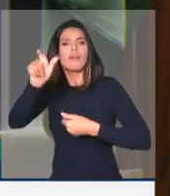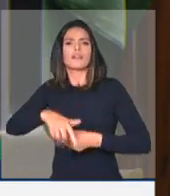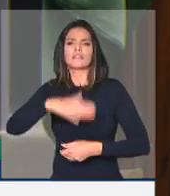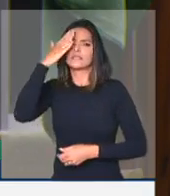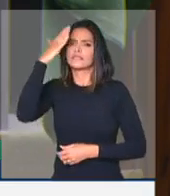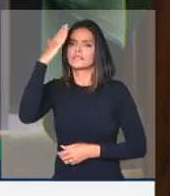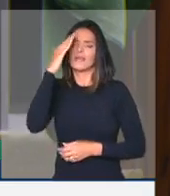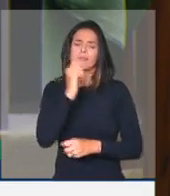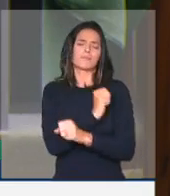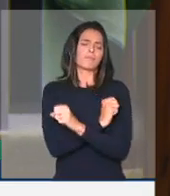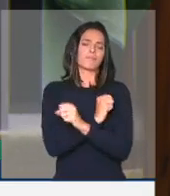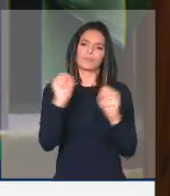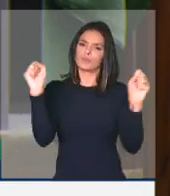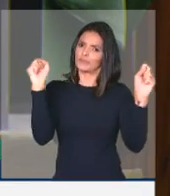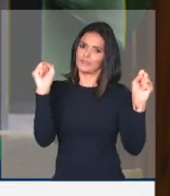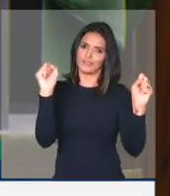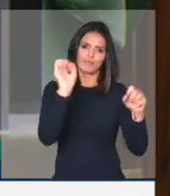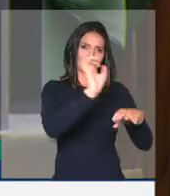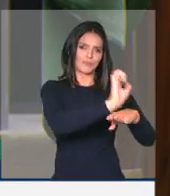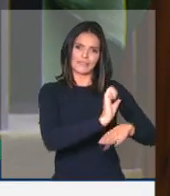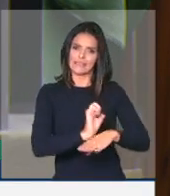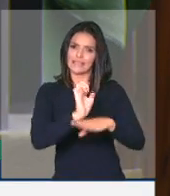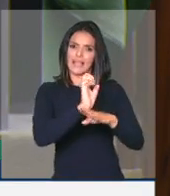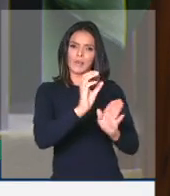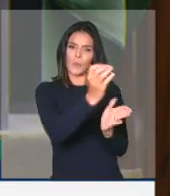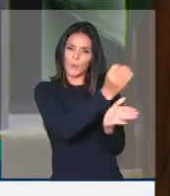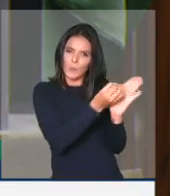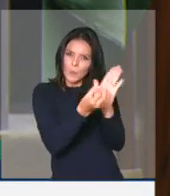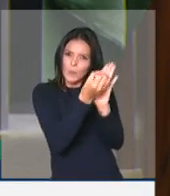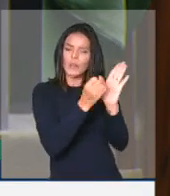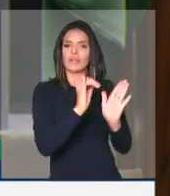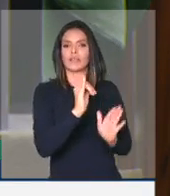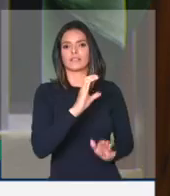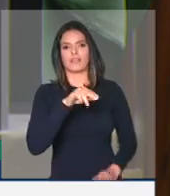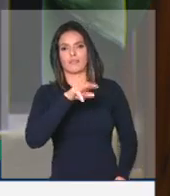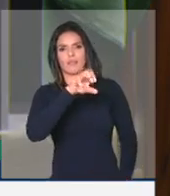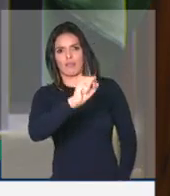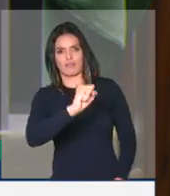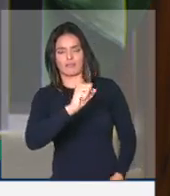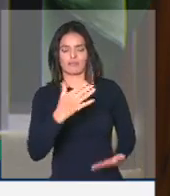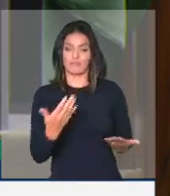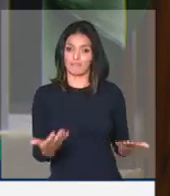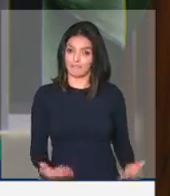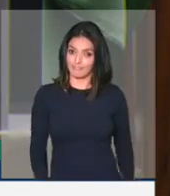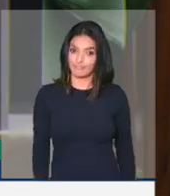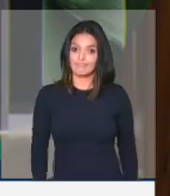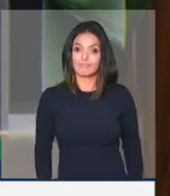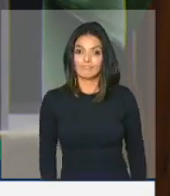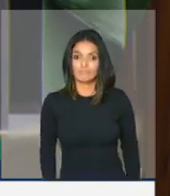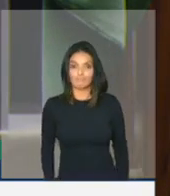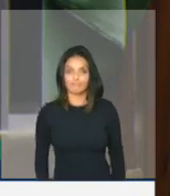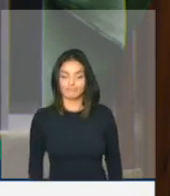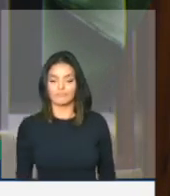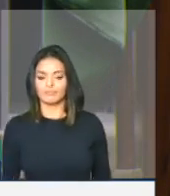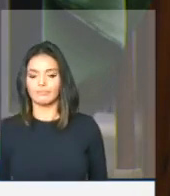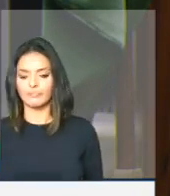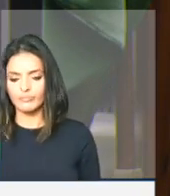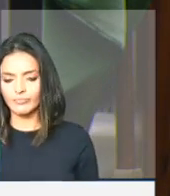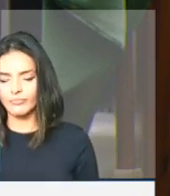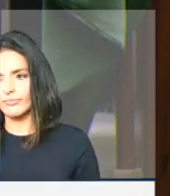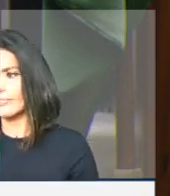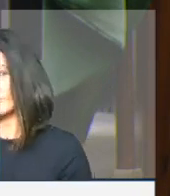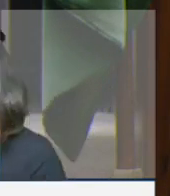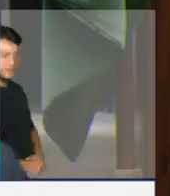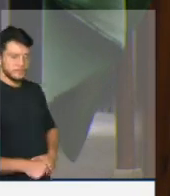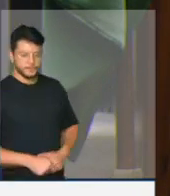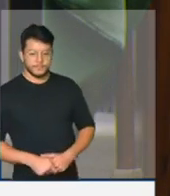isso é inviável em relação aos estados. E agora eu tenho aqui uma prova